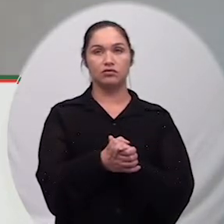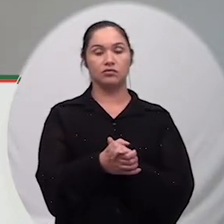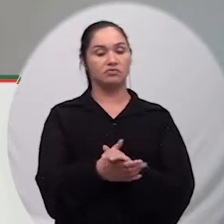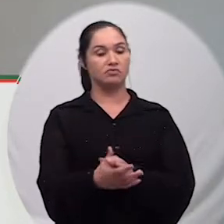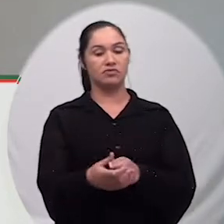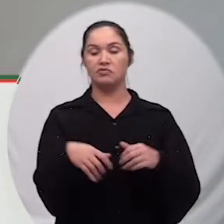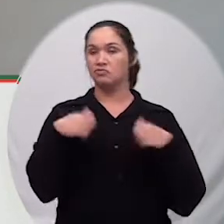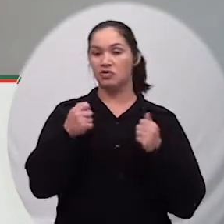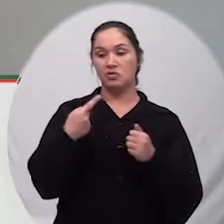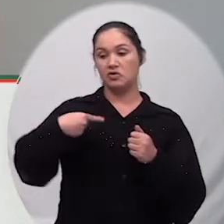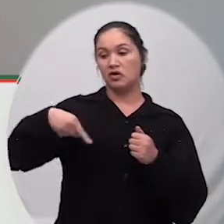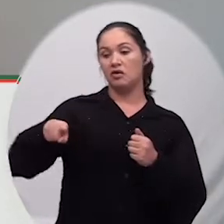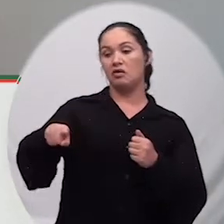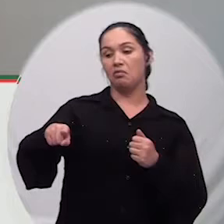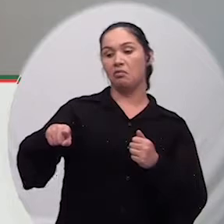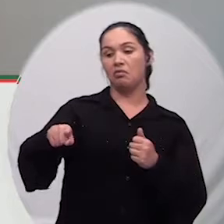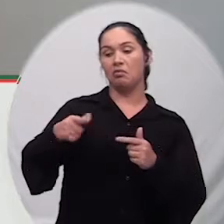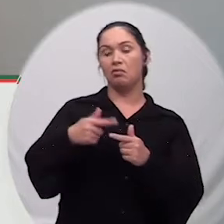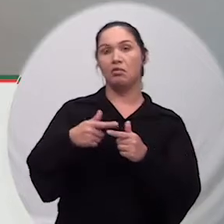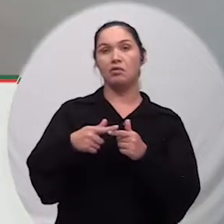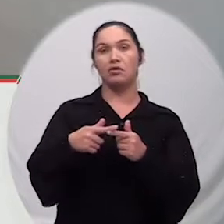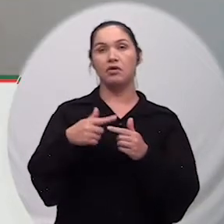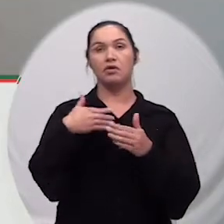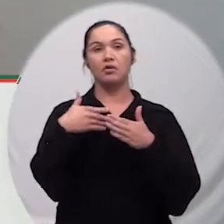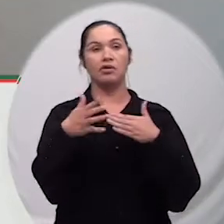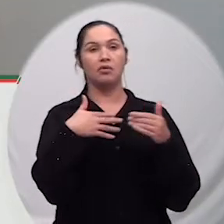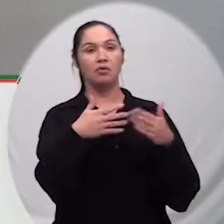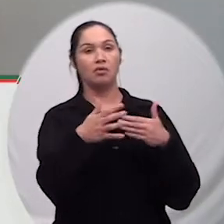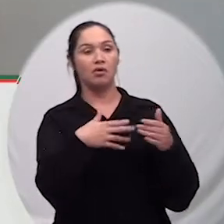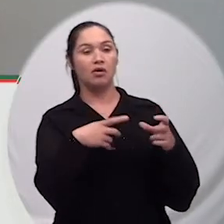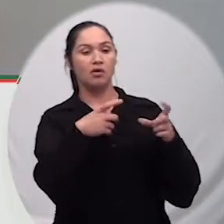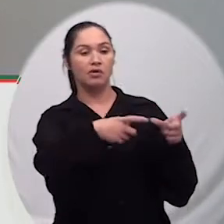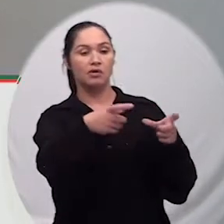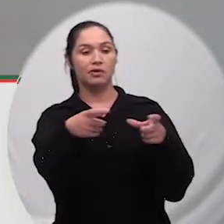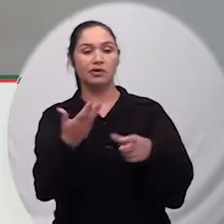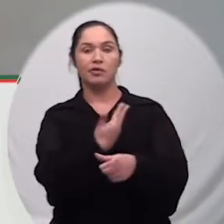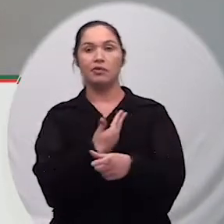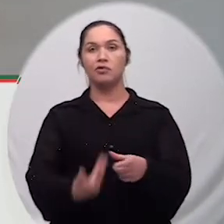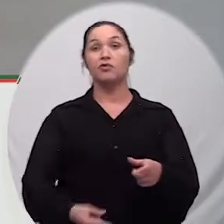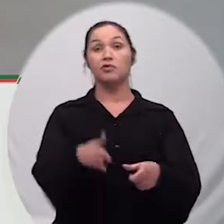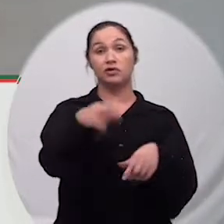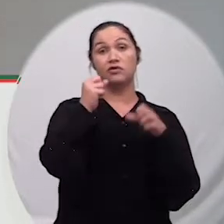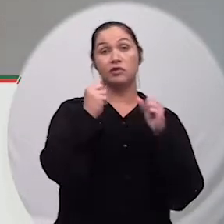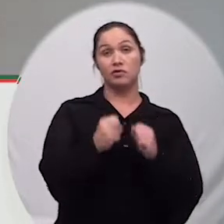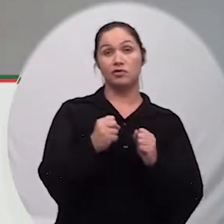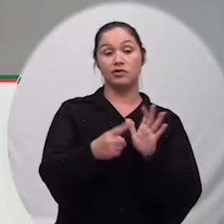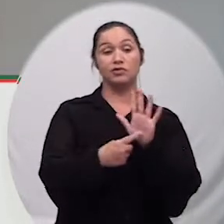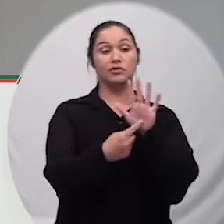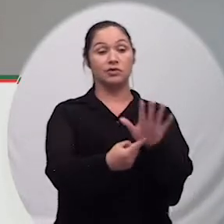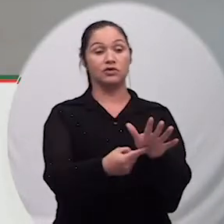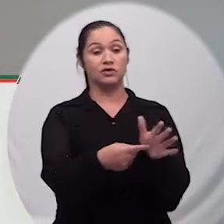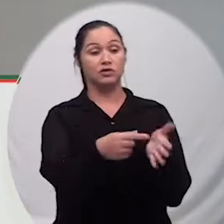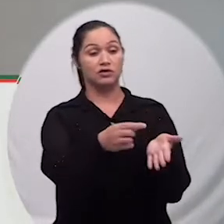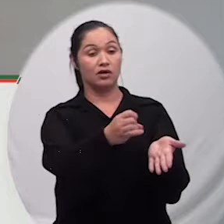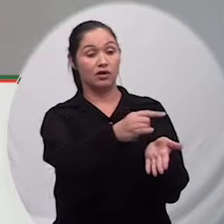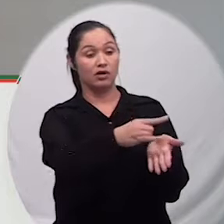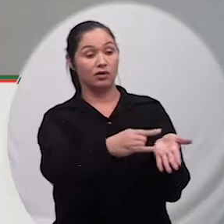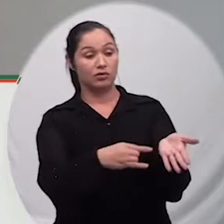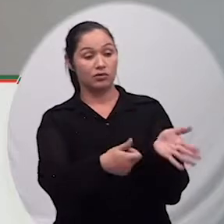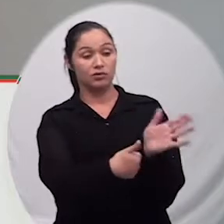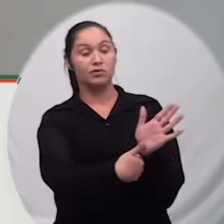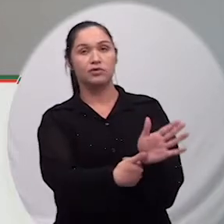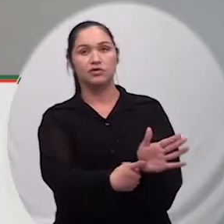ao cartório. No próprio balcão do ente público, você pode, logicamente, apresentar seu documento e dado como